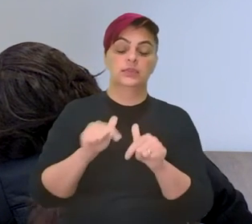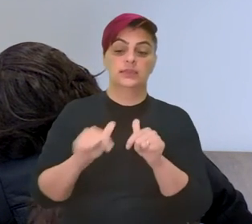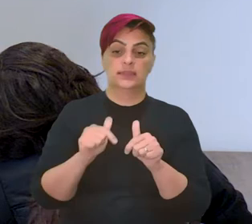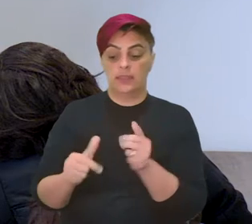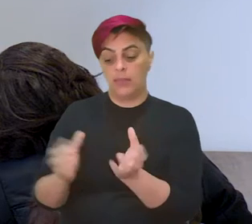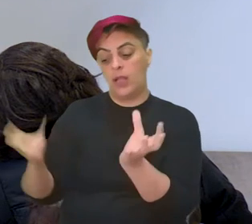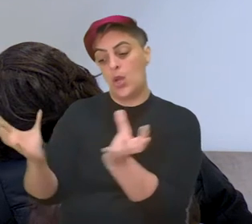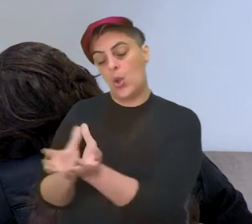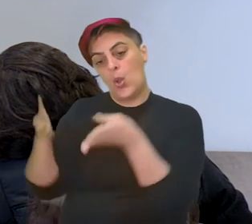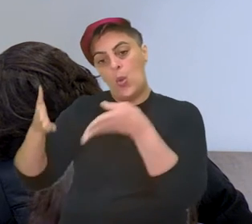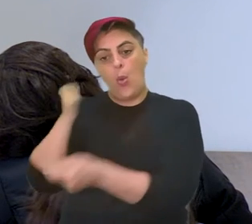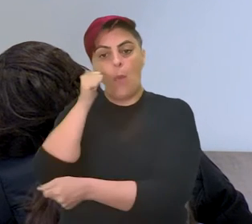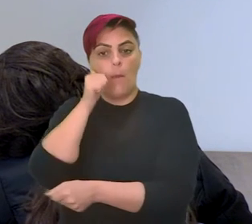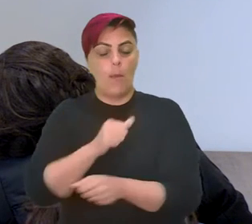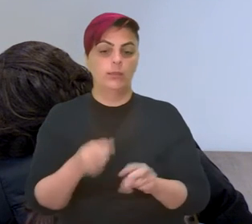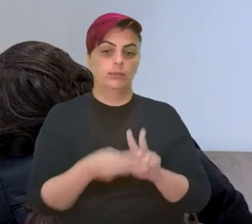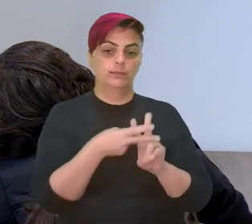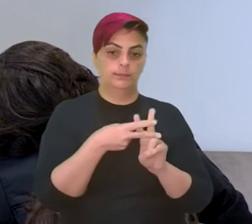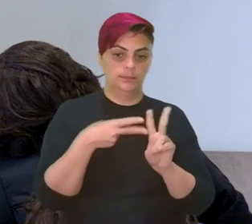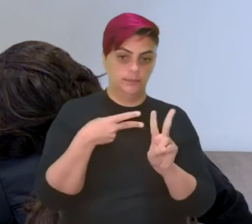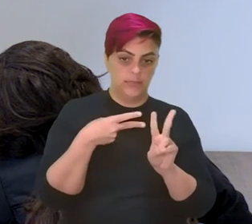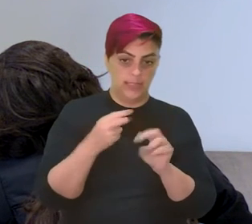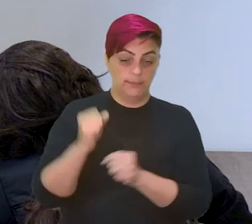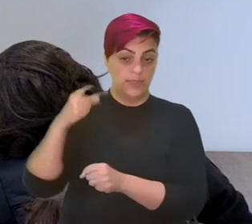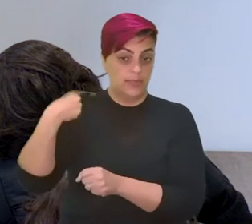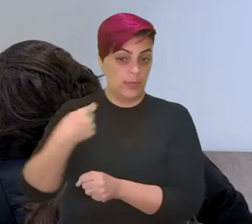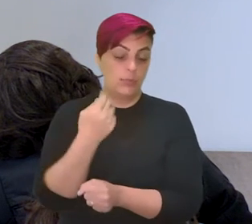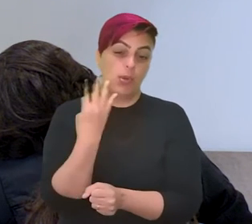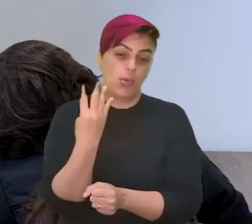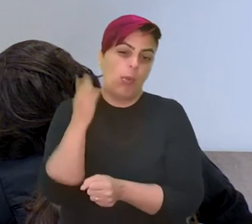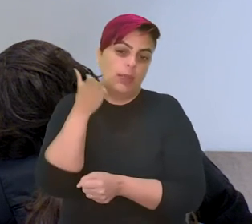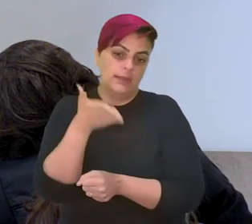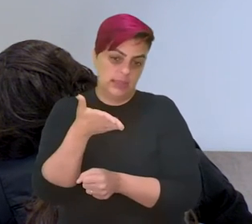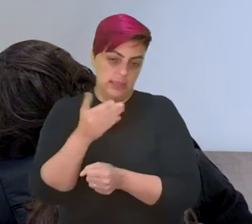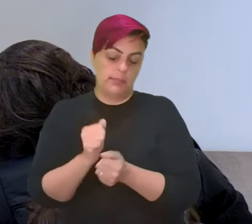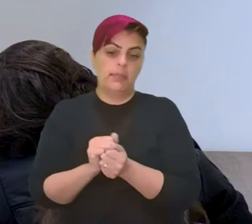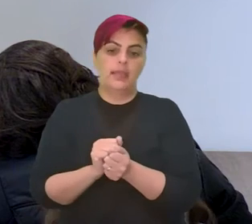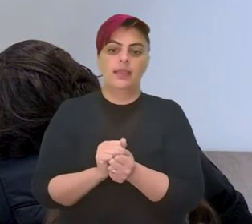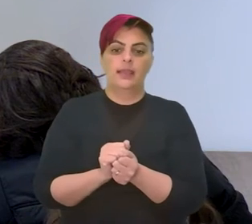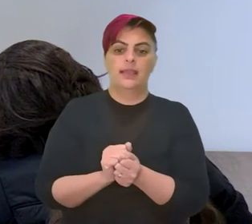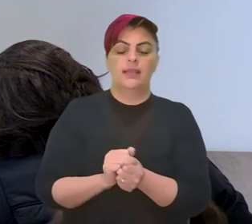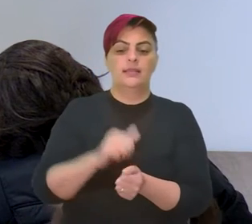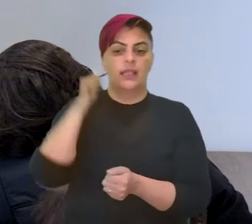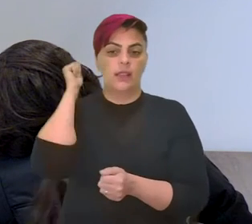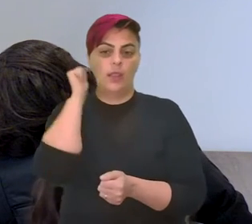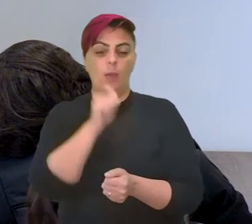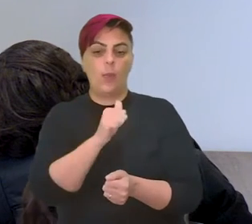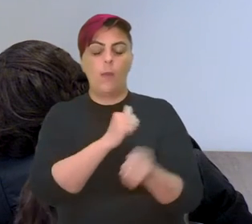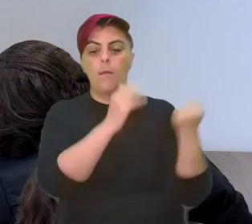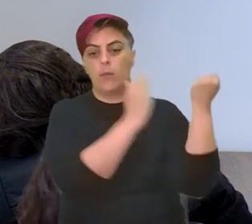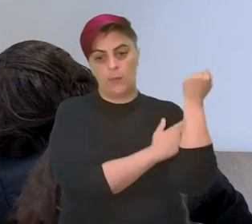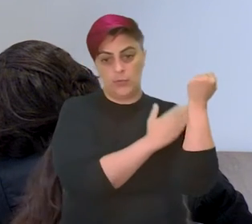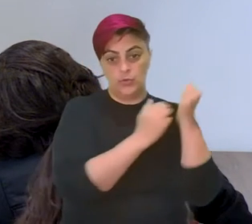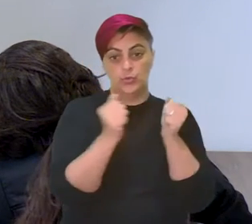USP, Renato Stutzmann, fará a mediação da mesa. Mais tarde, às 16h30, a mesa Etnografias Feministas aborda